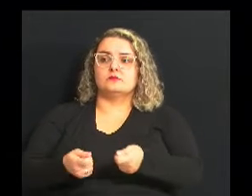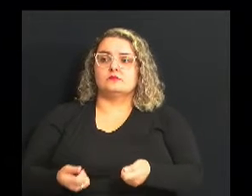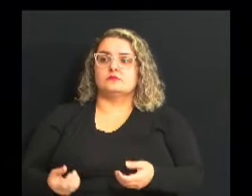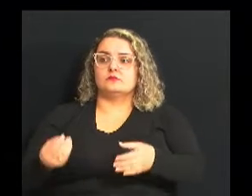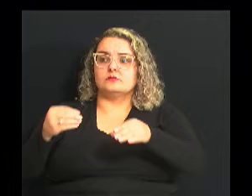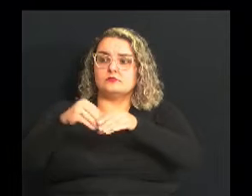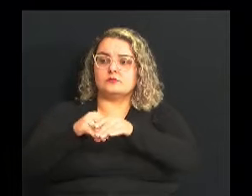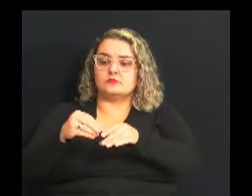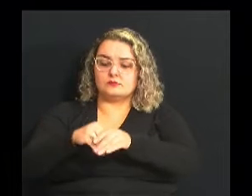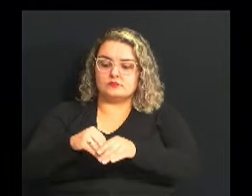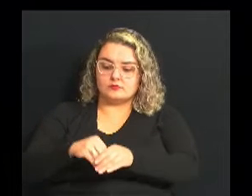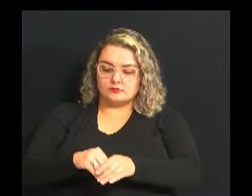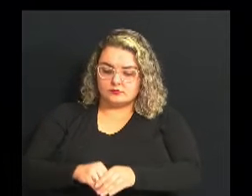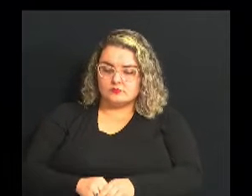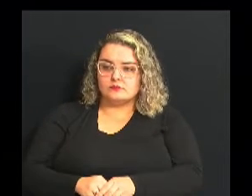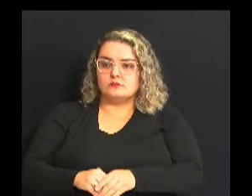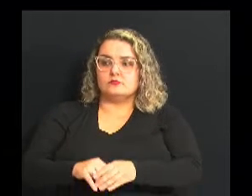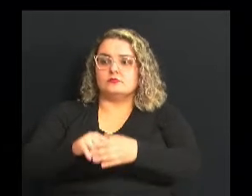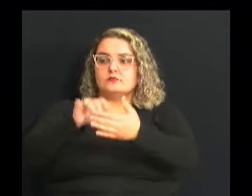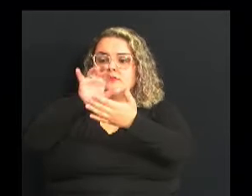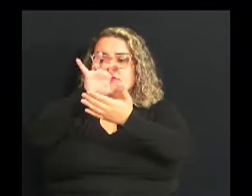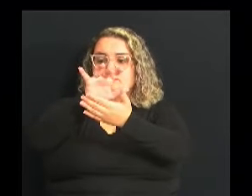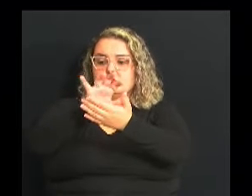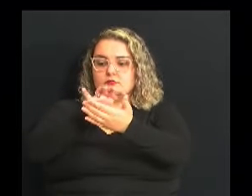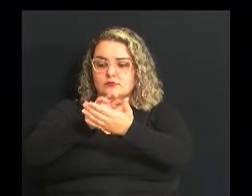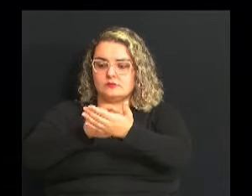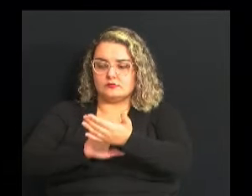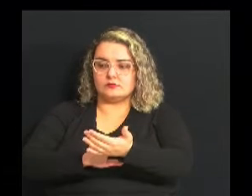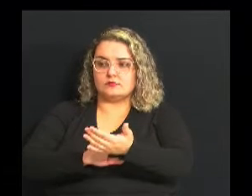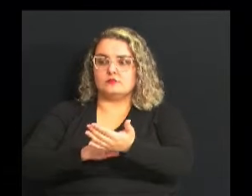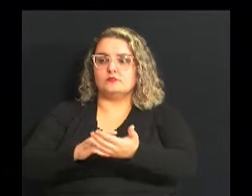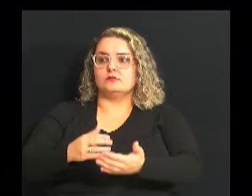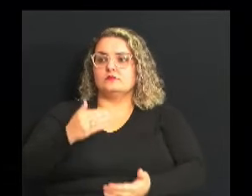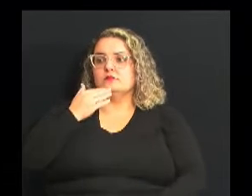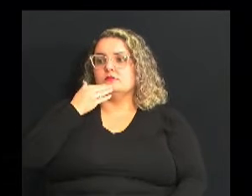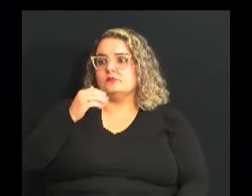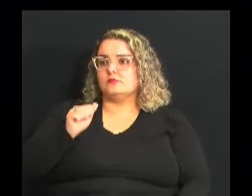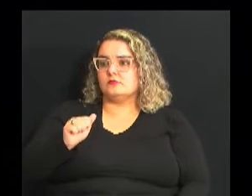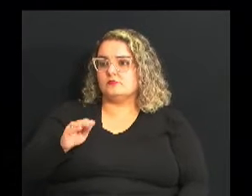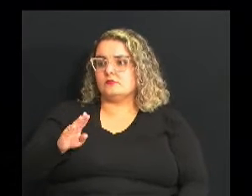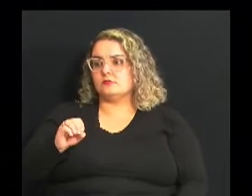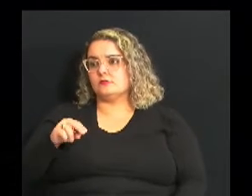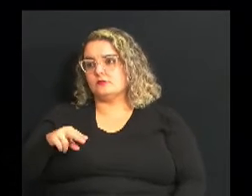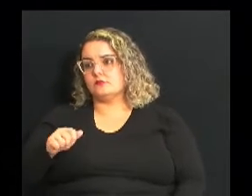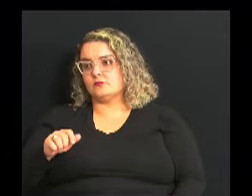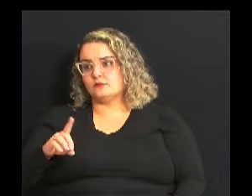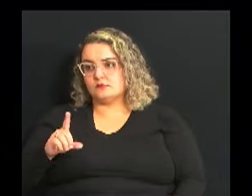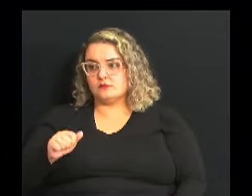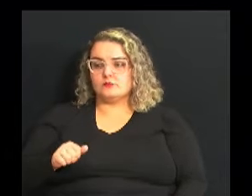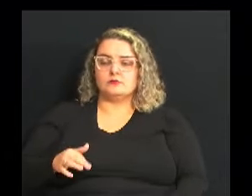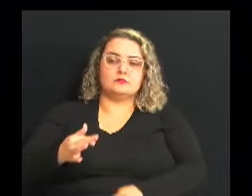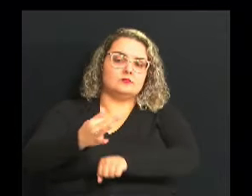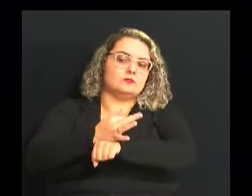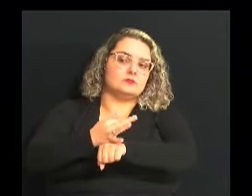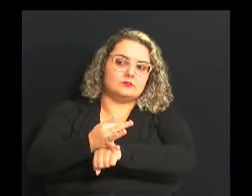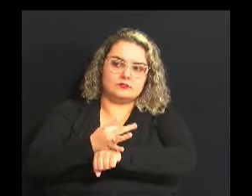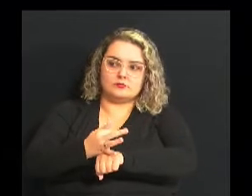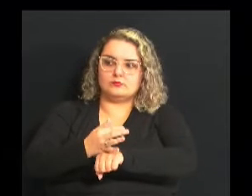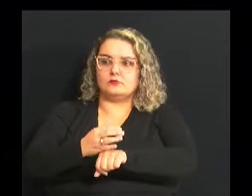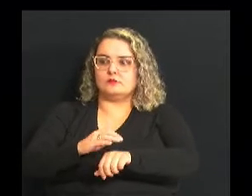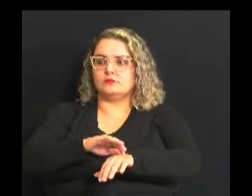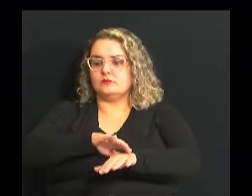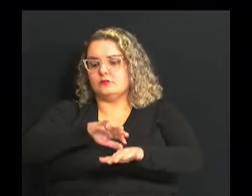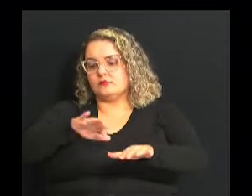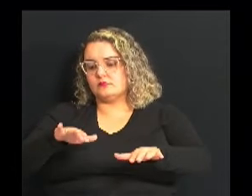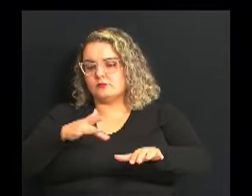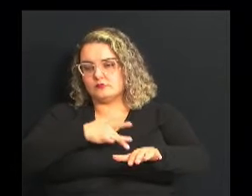que o Rony falou, tipo formulário para pedir abonada, formulário para férias, para licença saúde, né? Tudo